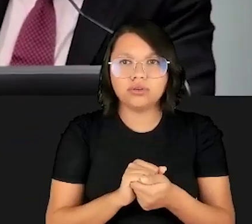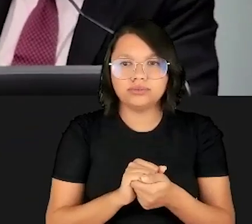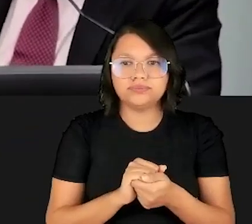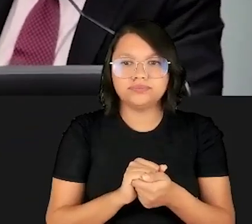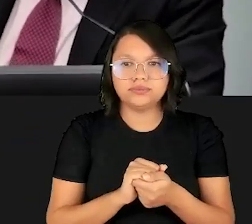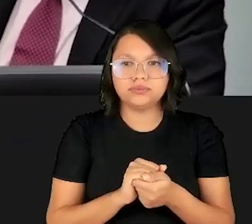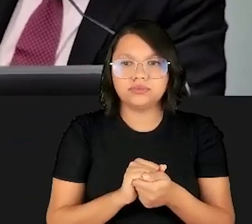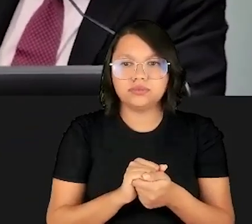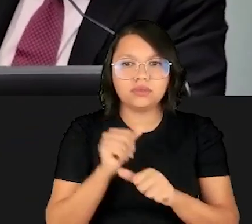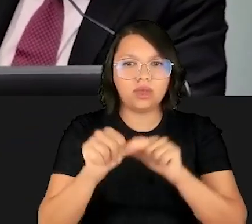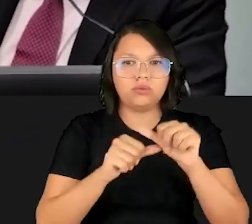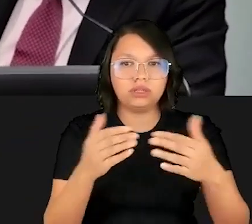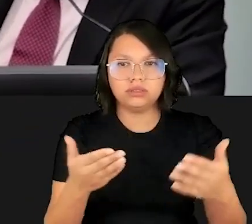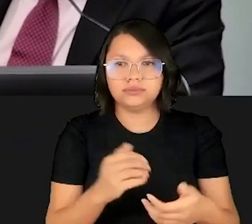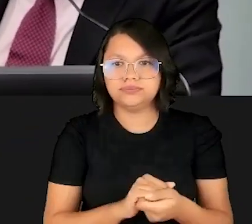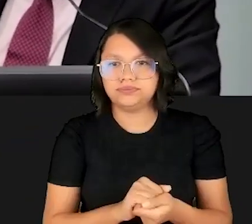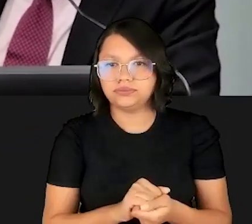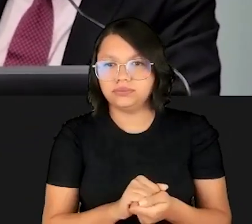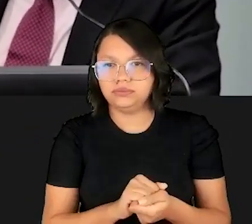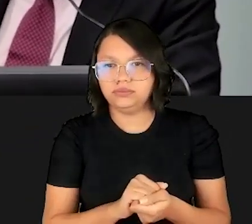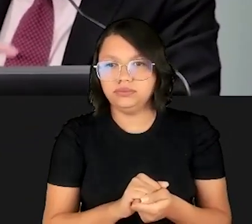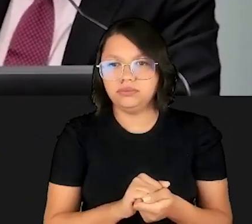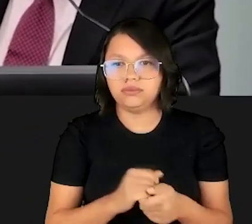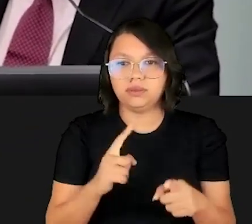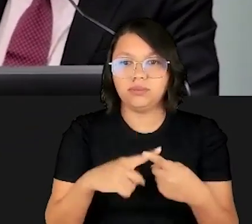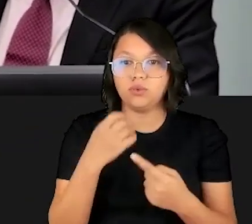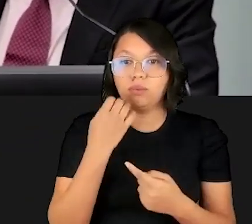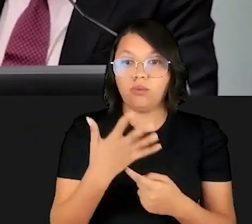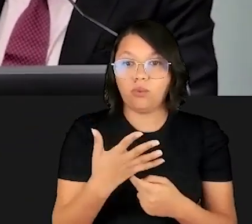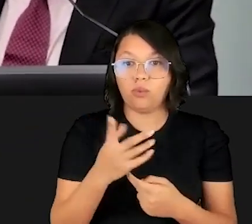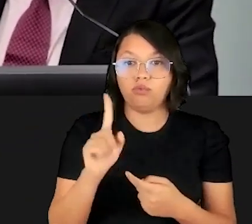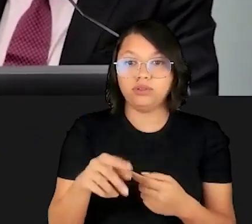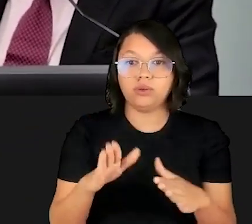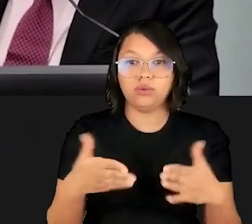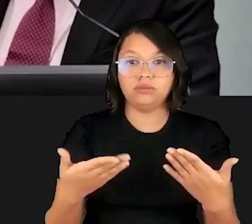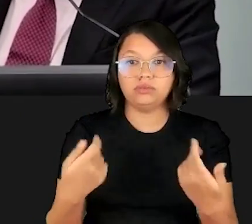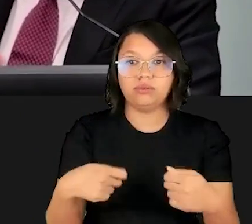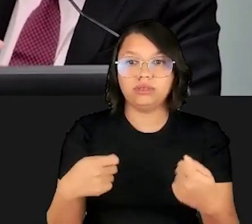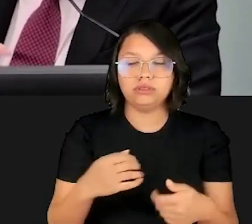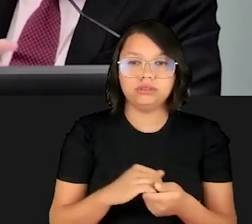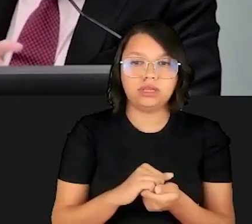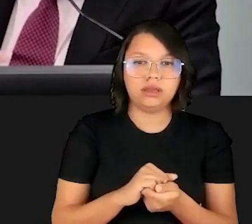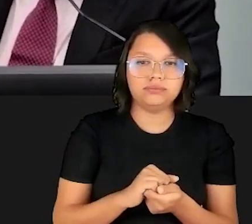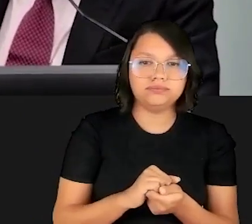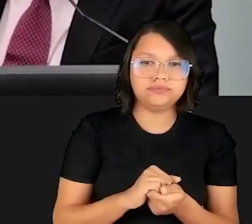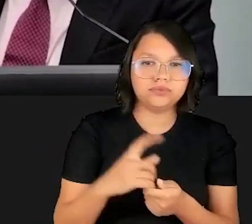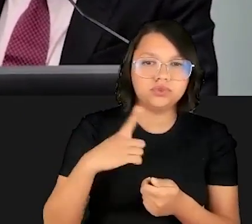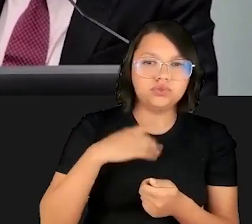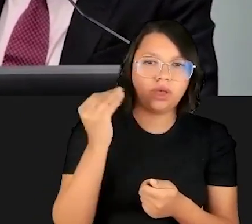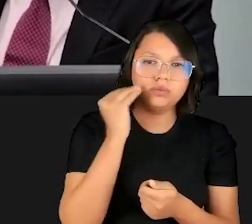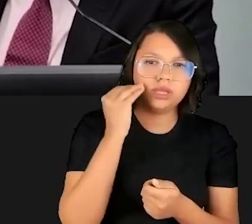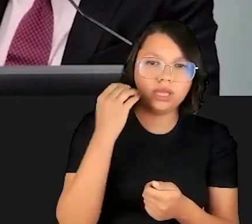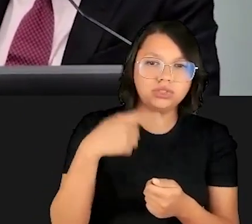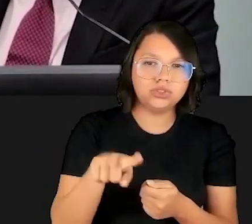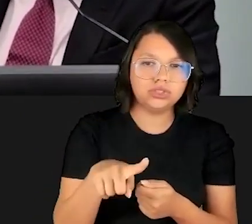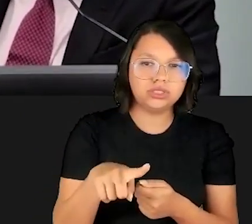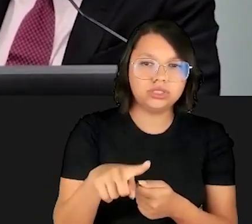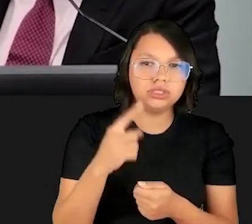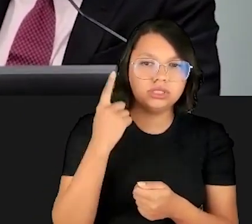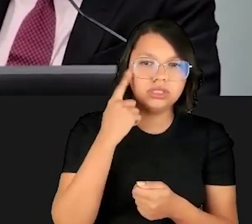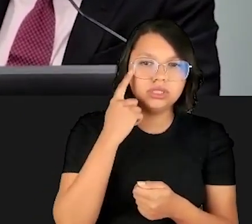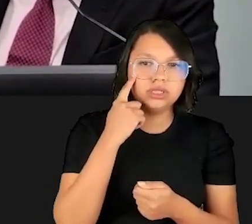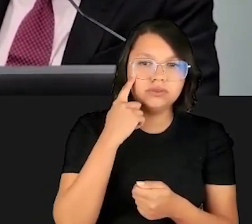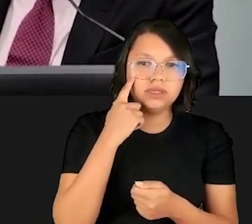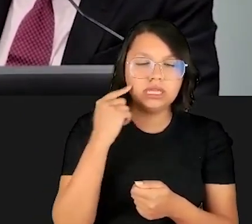informado. Mas o bom mesmo vai ser quando eu não precisar ter isso. Quando eu tiver um teste que possa ir lá e determinar se tem ou não